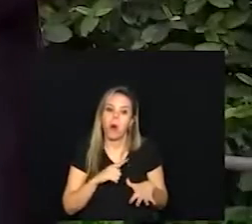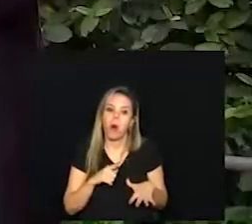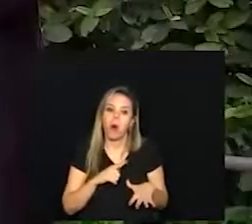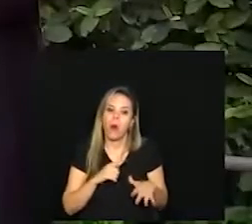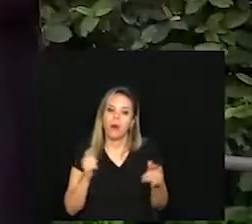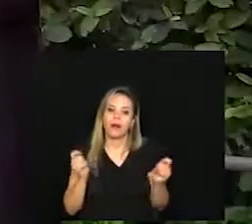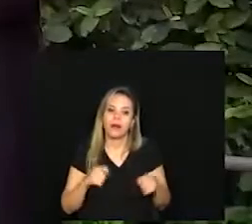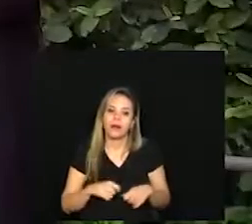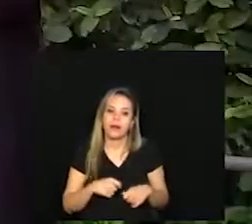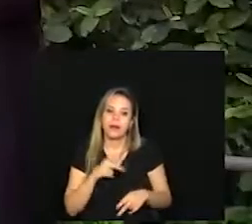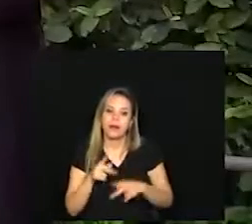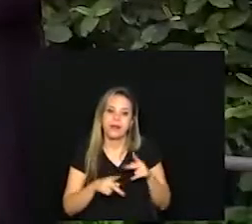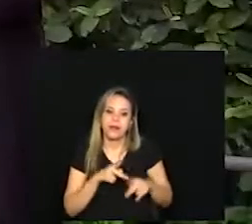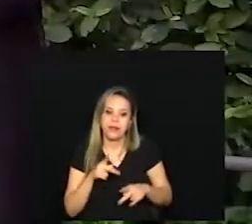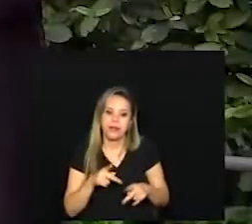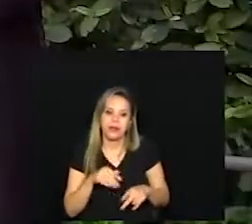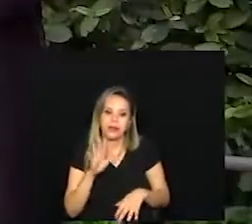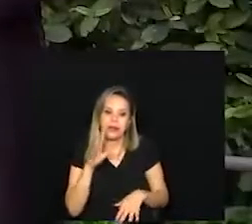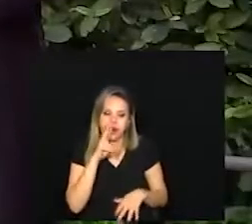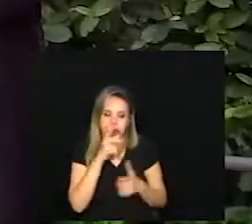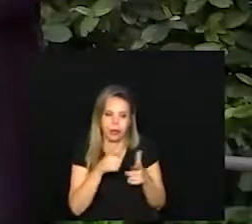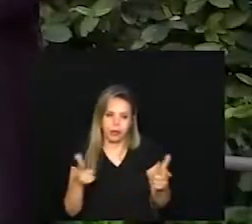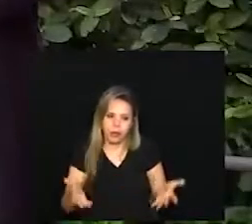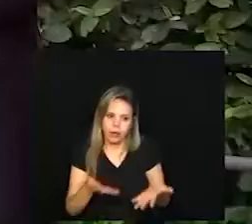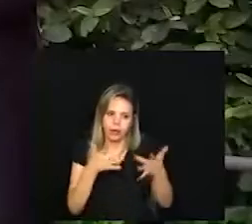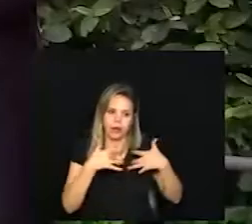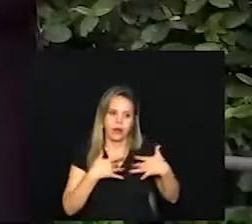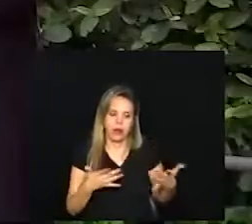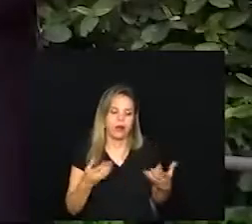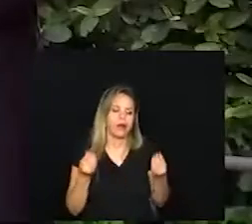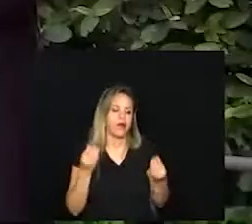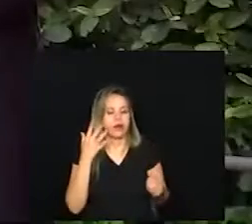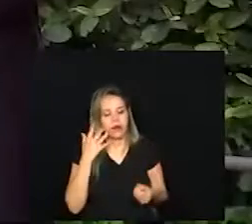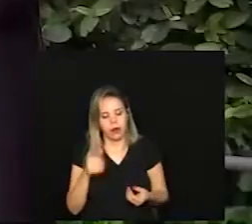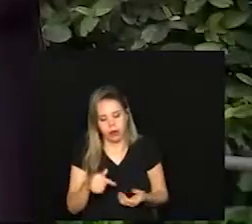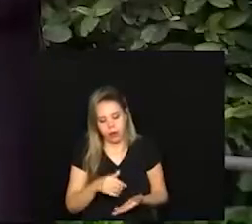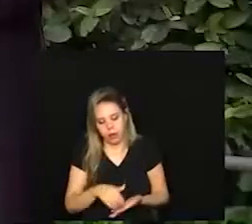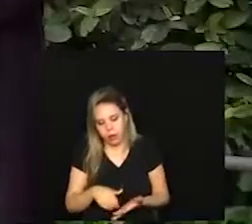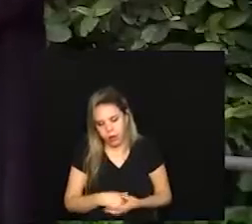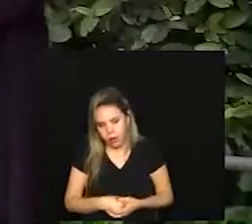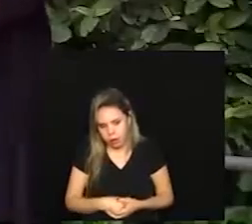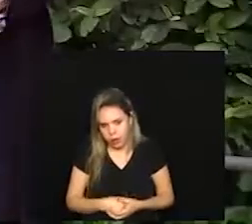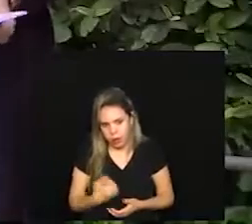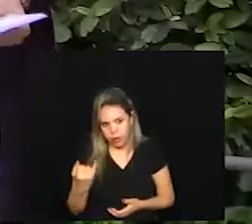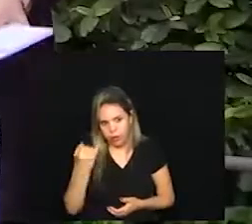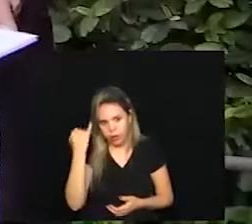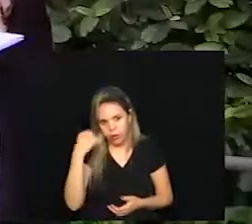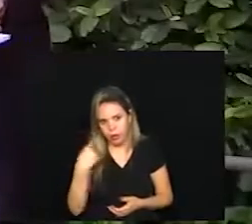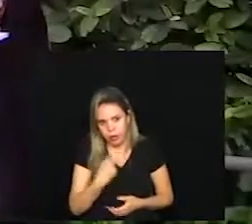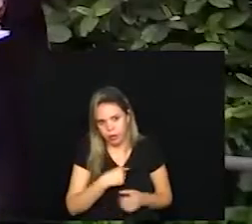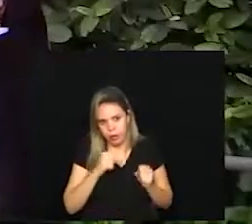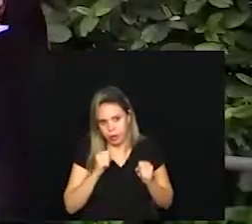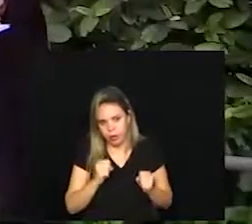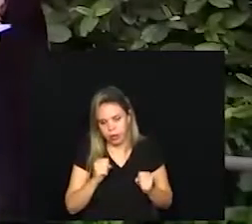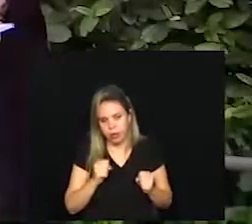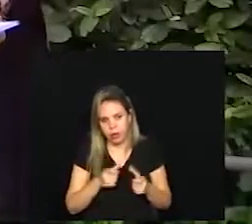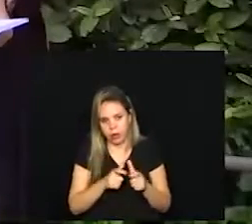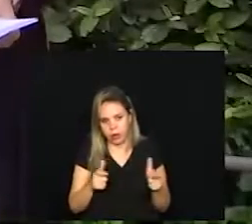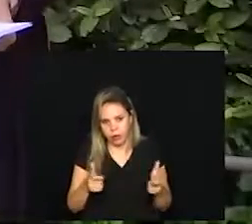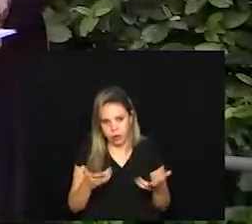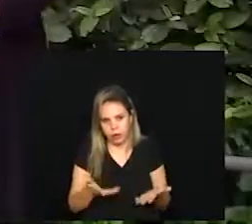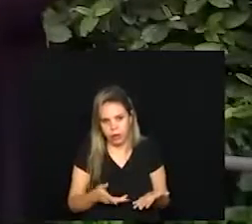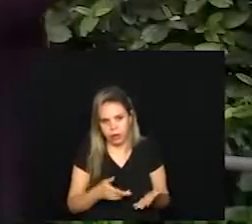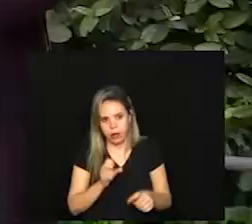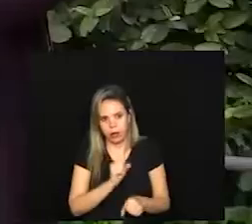a possibilidade do pessoal se animar um pouco mais para fazer esse tipo de doação? Como que está isso, secretária? É muito importante que nós possamos intensificar. Quem